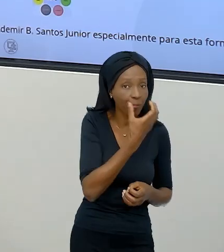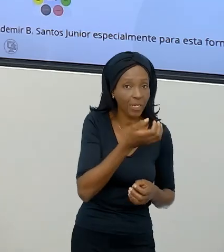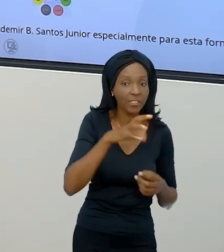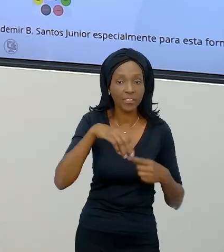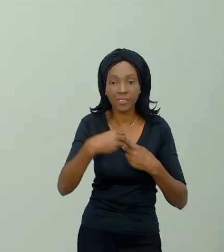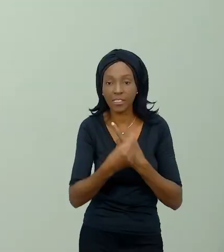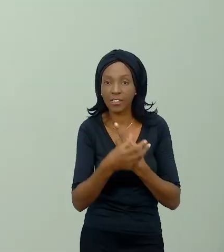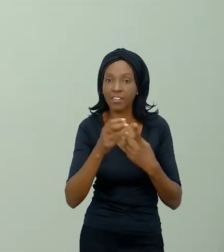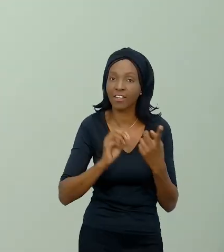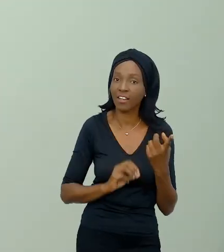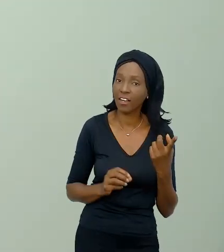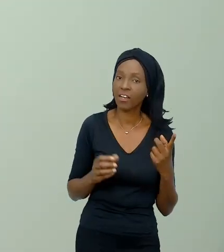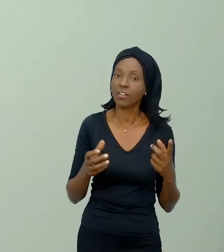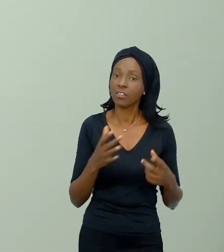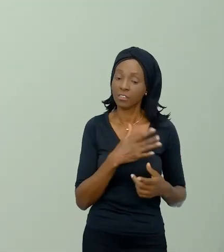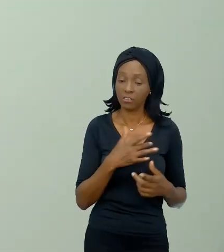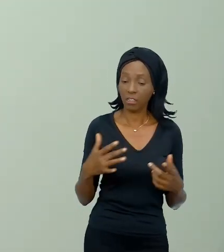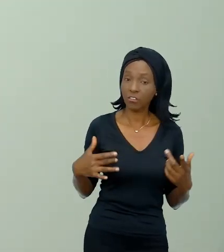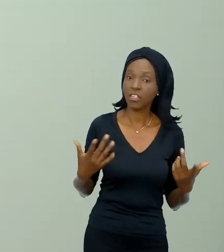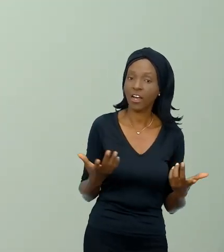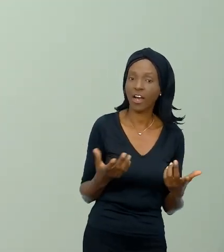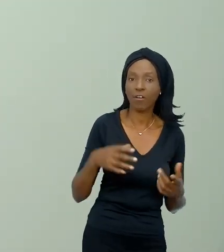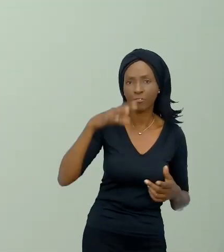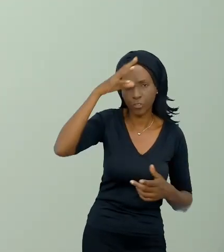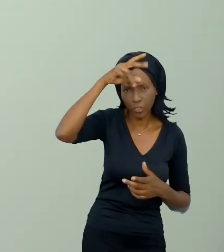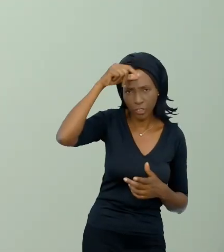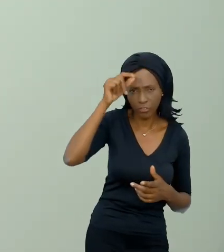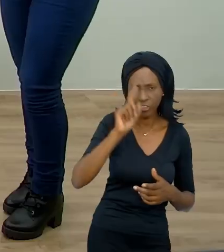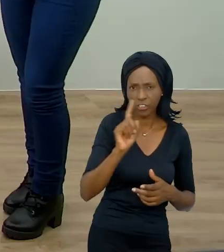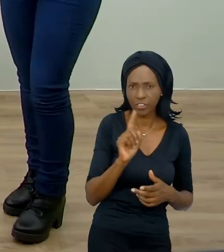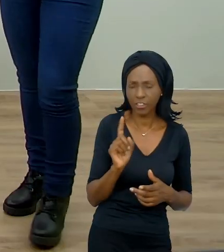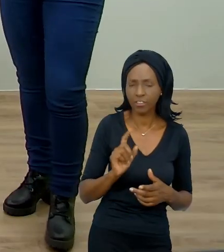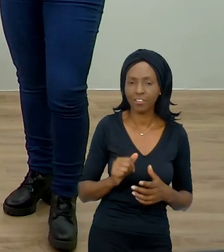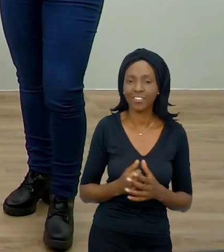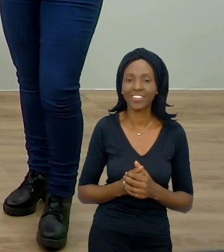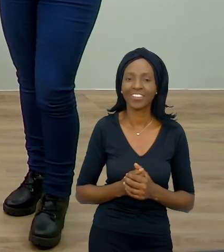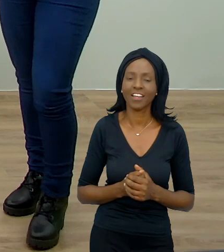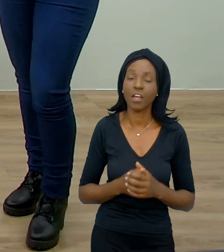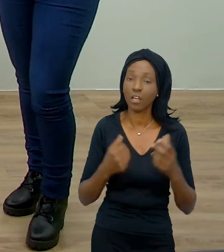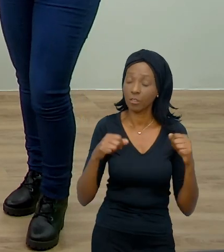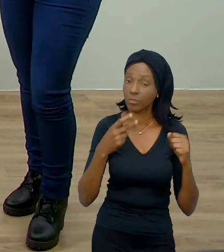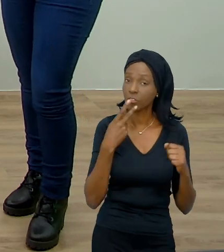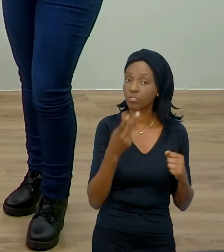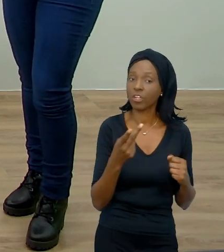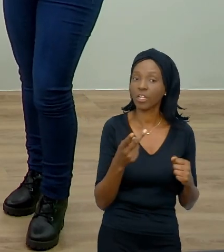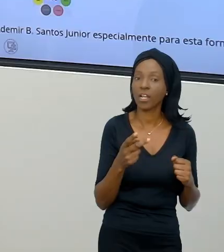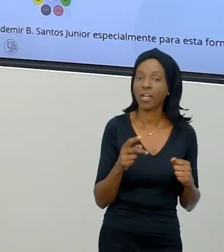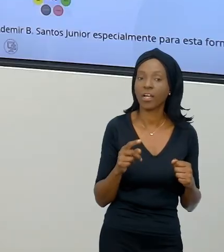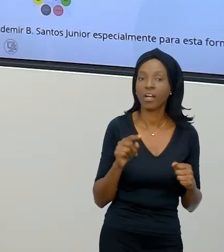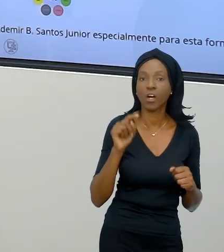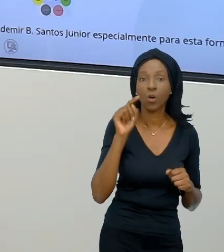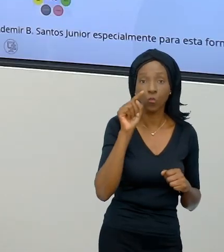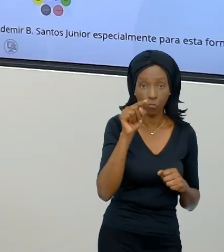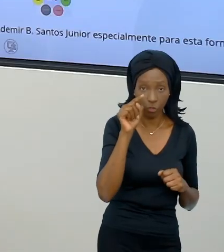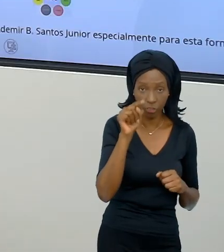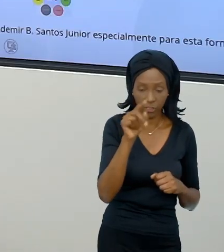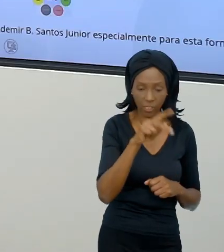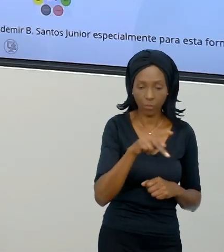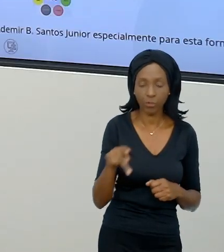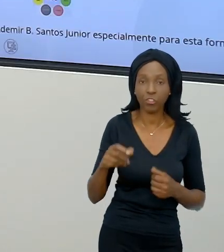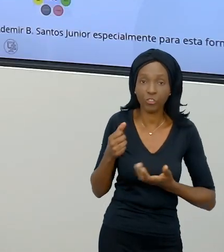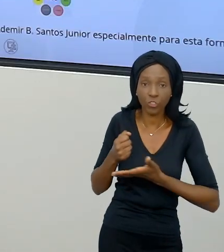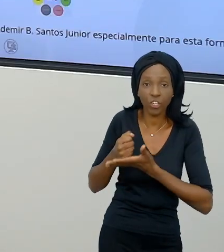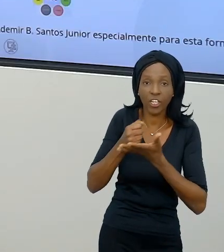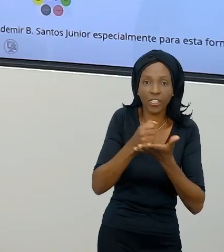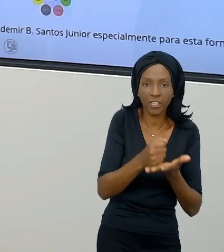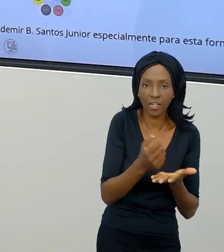né? Alimento saudável, né? as frutas. Refrigerante não. Eu até preciso colocar uma questão aqui. Não é você, professor, que tem que trazer esse alimento, viu?